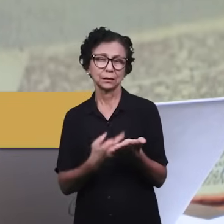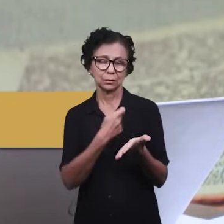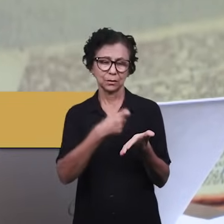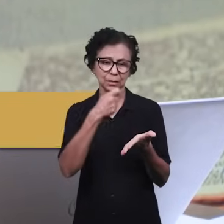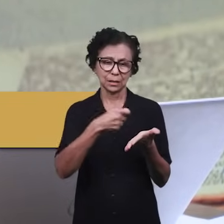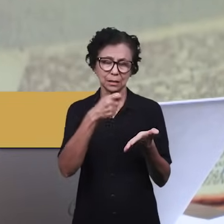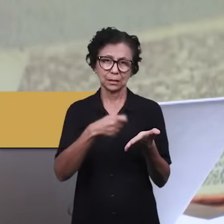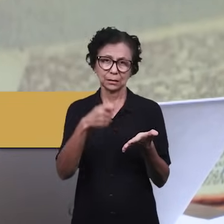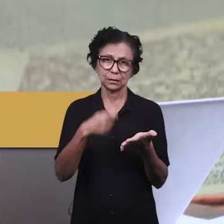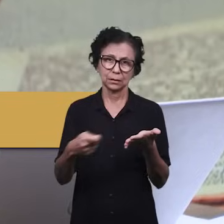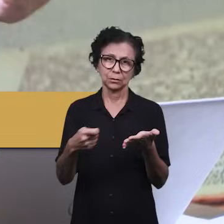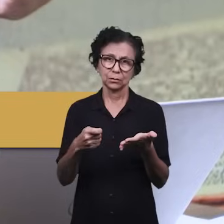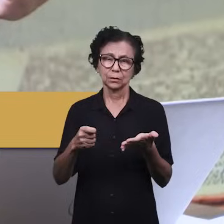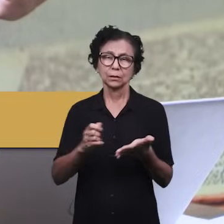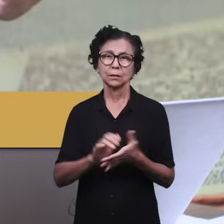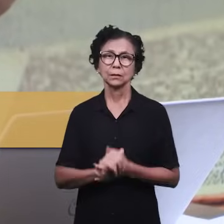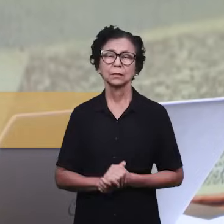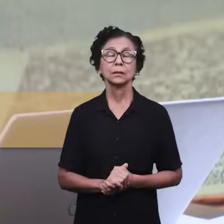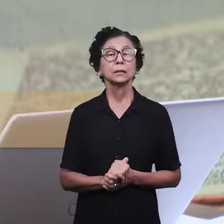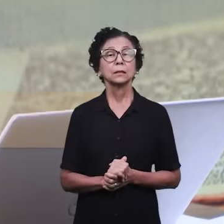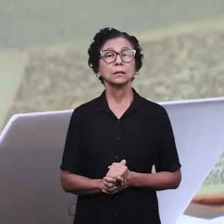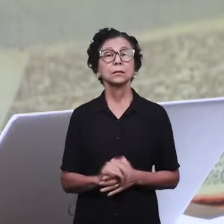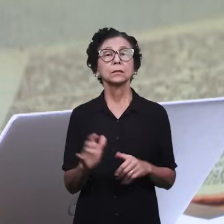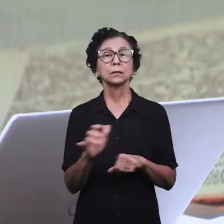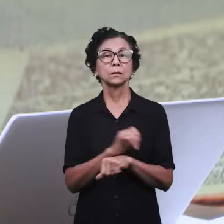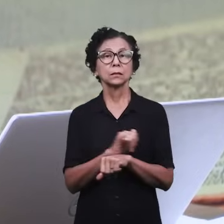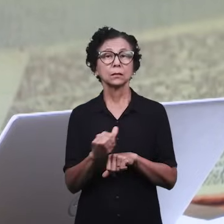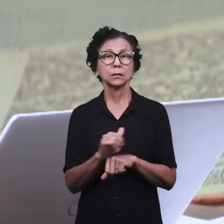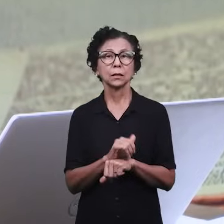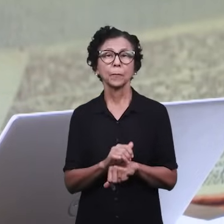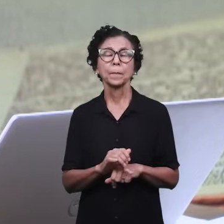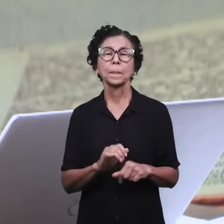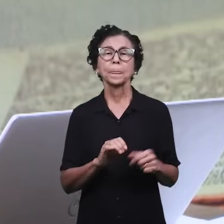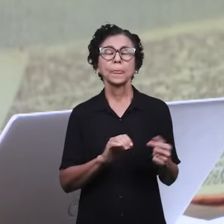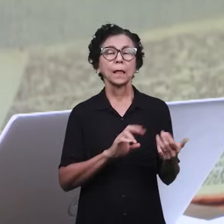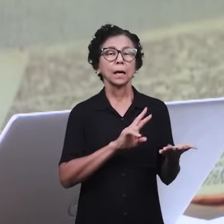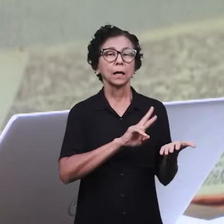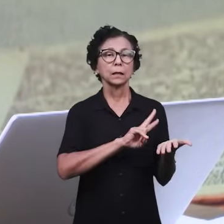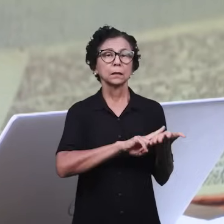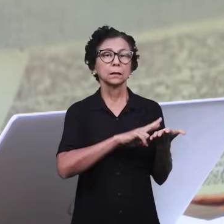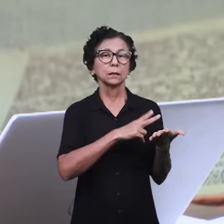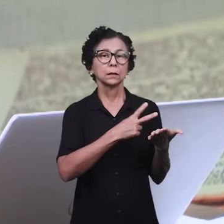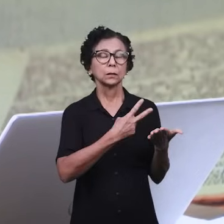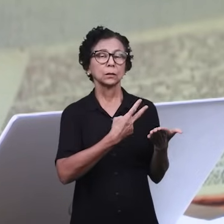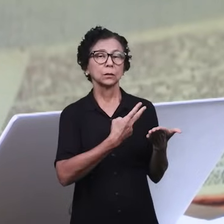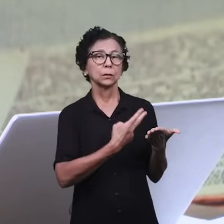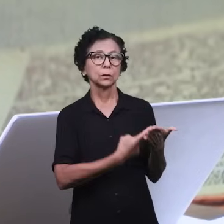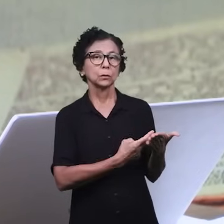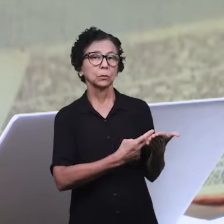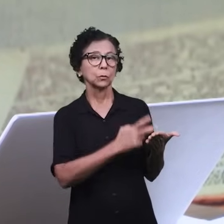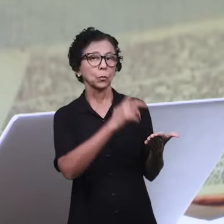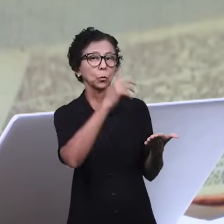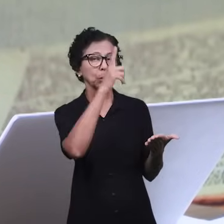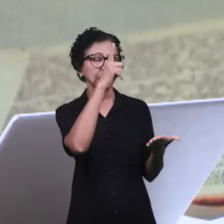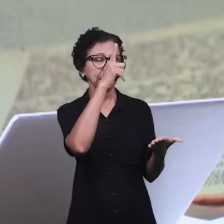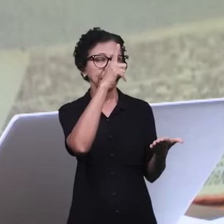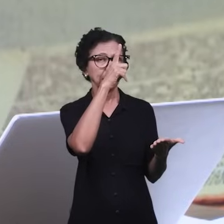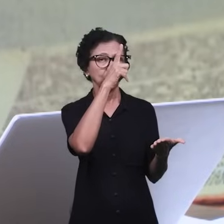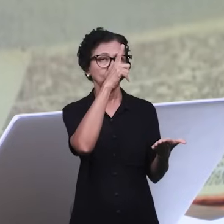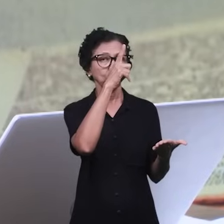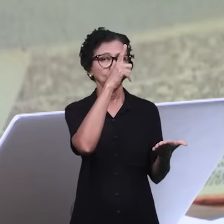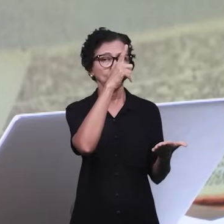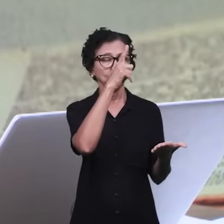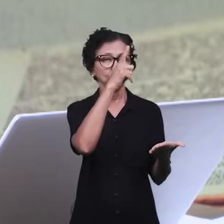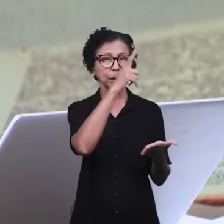tinha conhecimento assim, profundo do grego antigo. Então ele usou o que eles interpretaram do grego para trazer dentro do que ele queria escrever